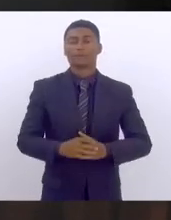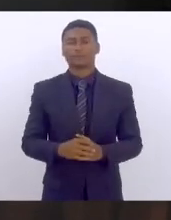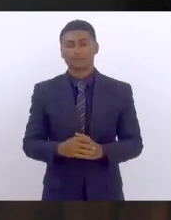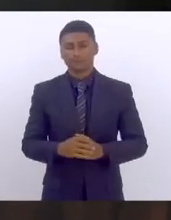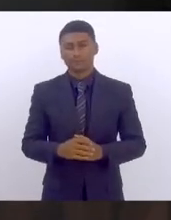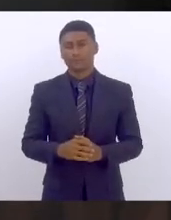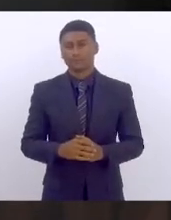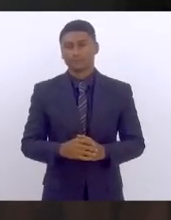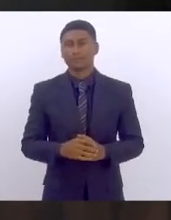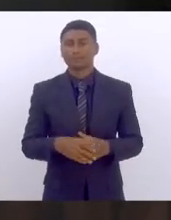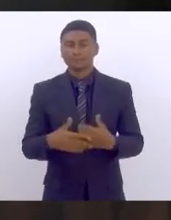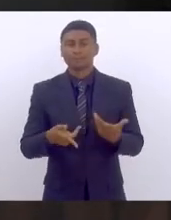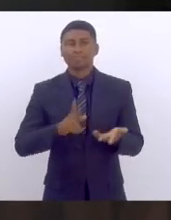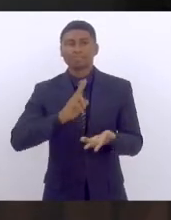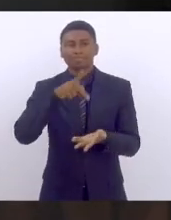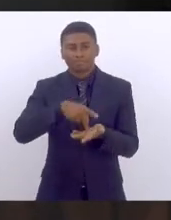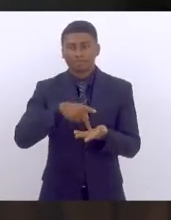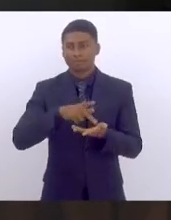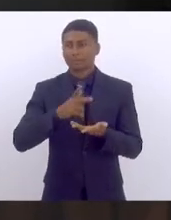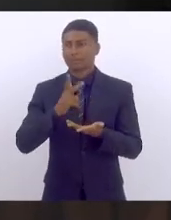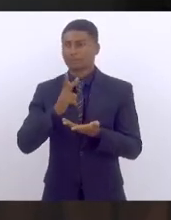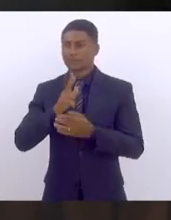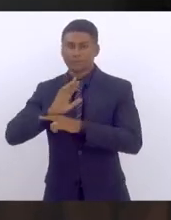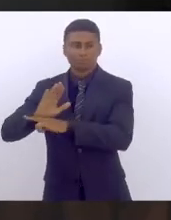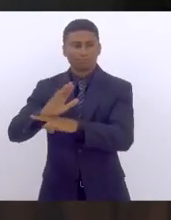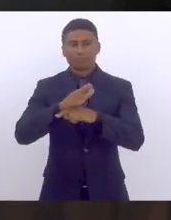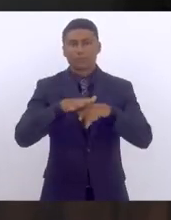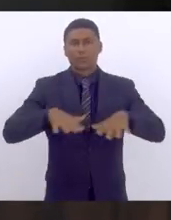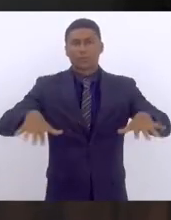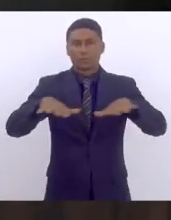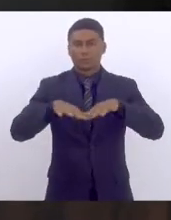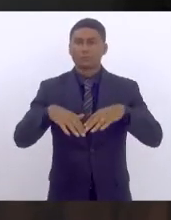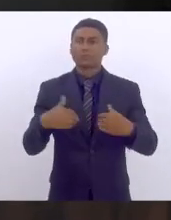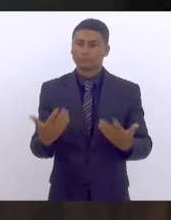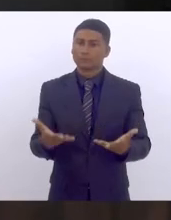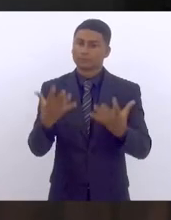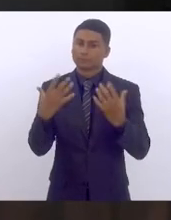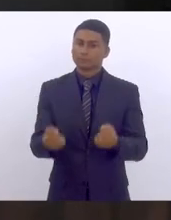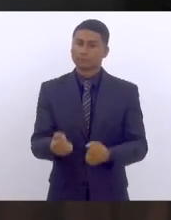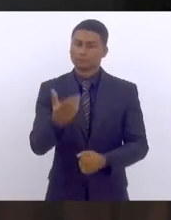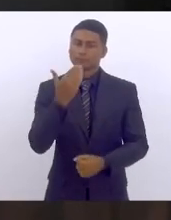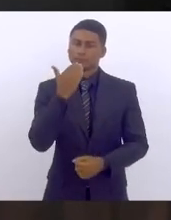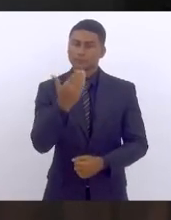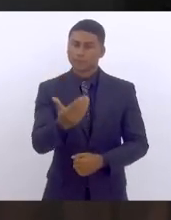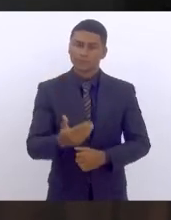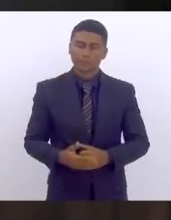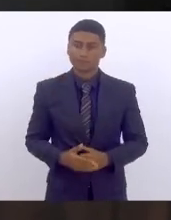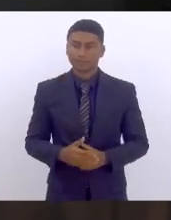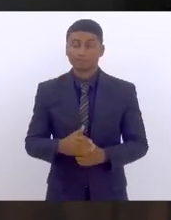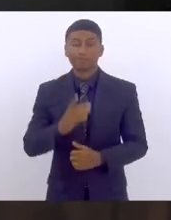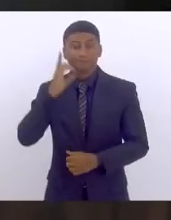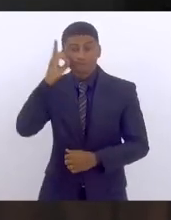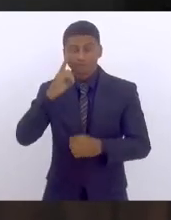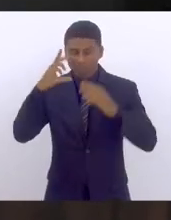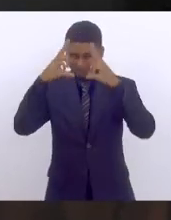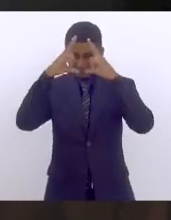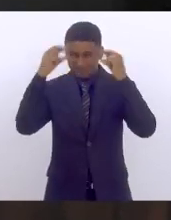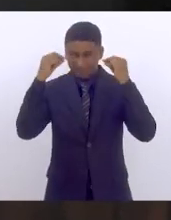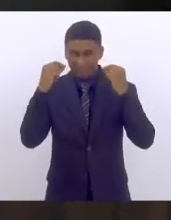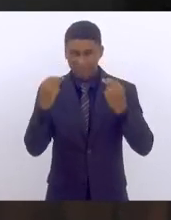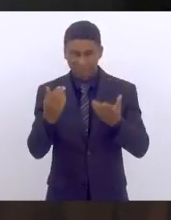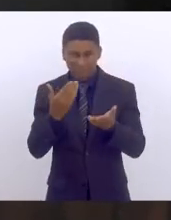de fato, atendendo às necessidades. Então, acata o pedido de Vossa Excelência. Não sei se a deputada enfermeira Rejane, eu acho que pediu para